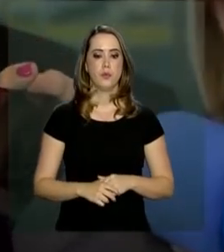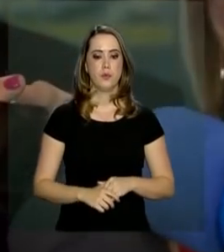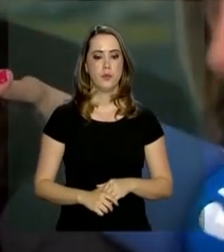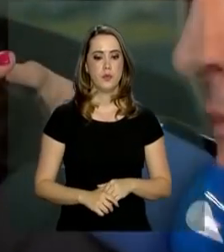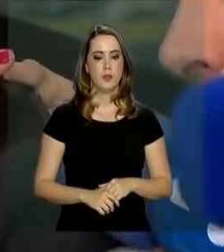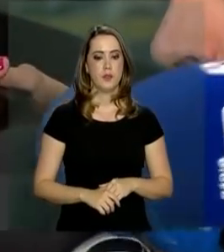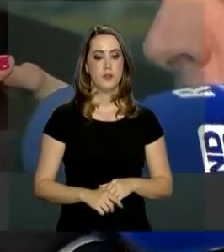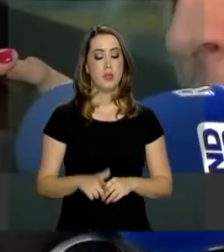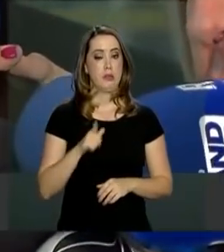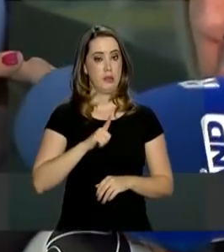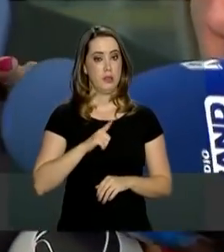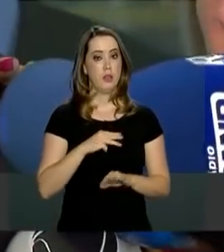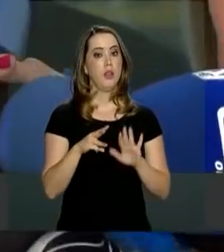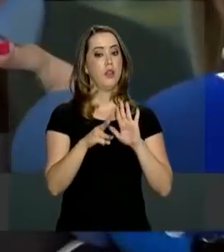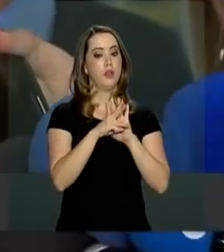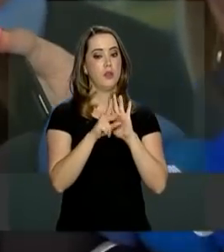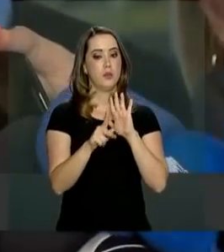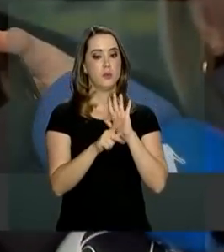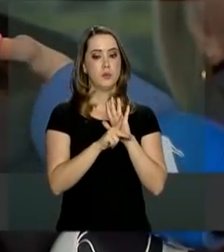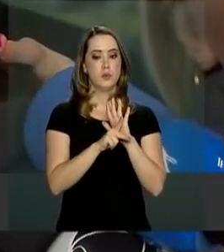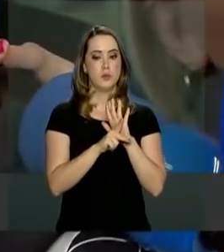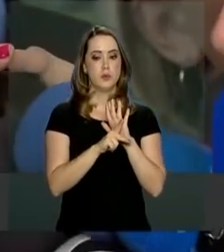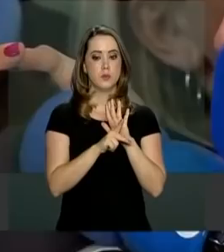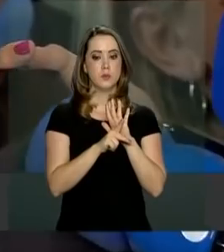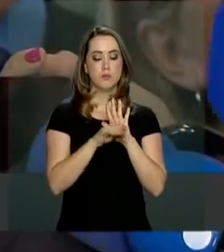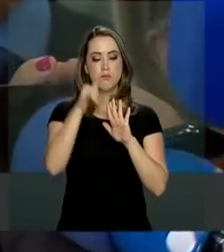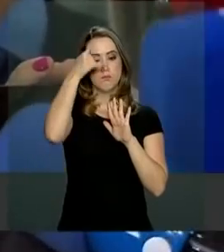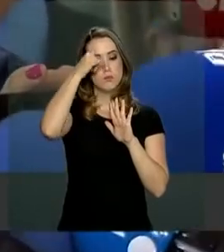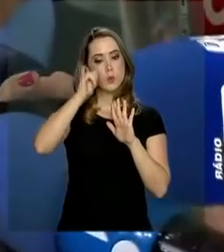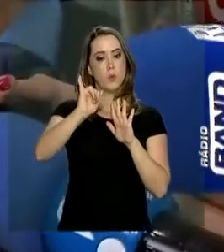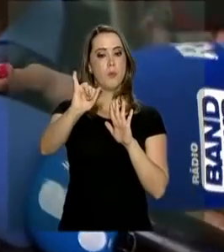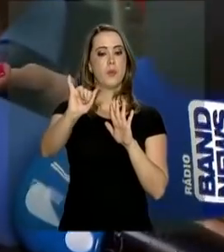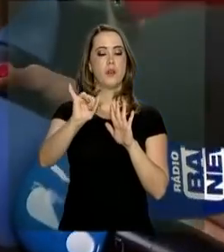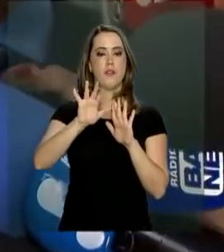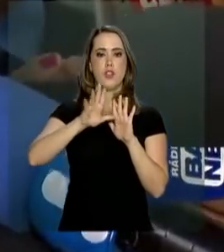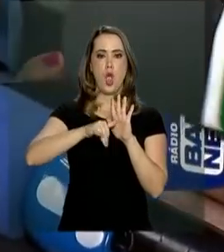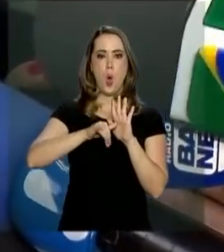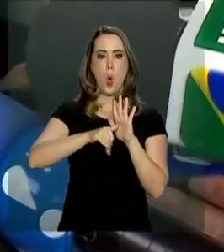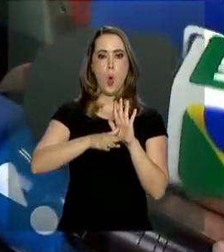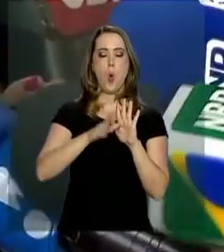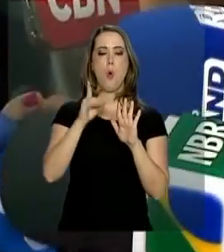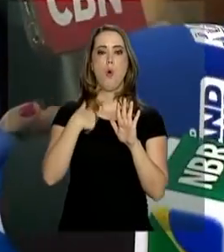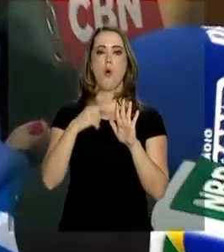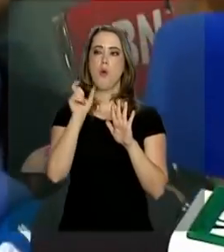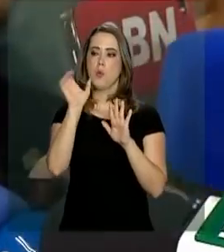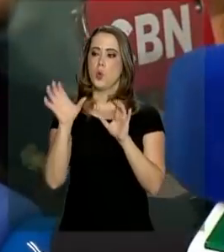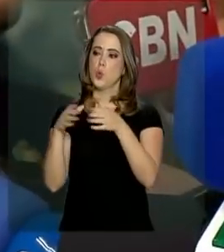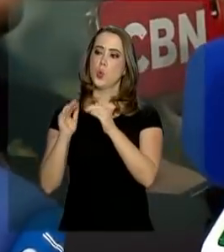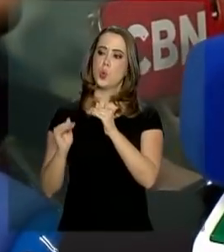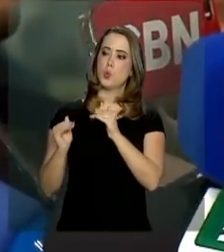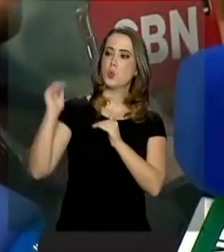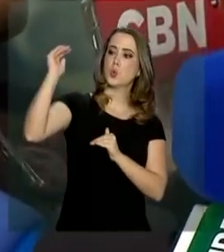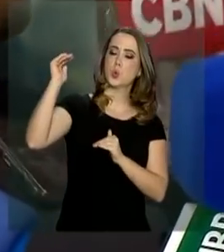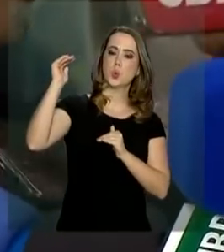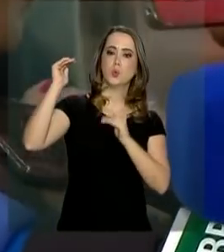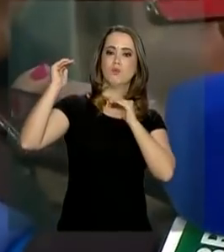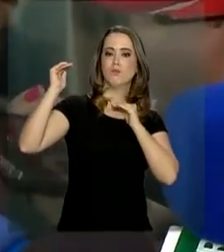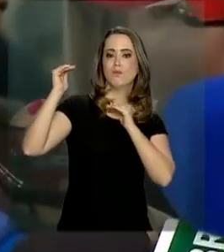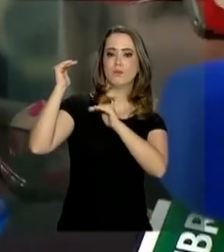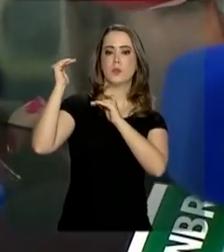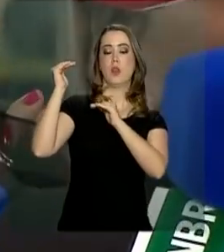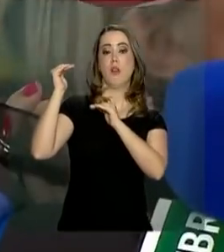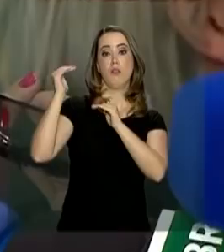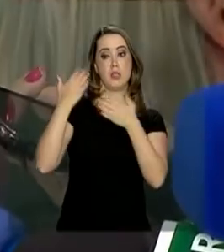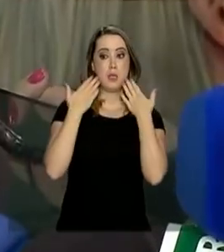É uma medida provisória contra fraude e privilégios. Isso vai ser levado amanhã